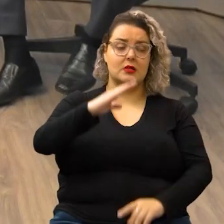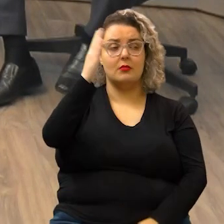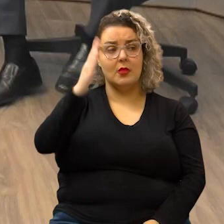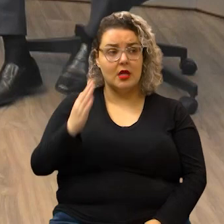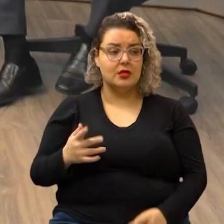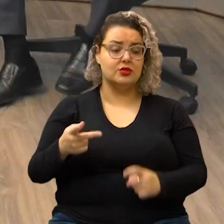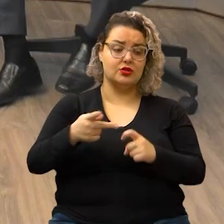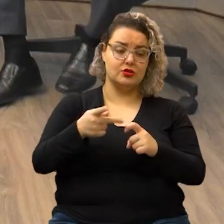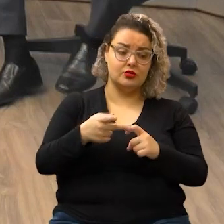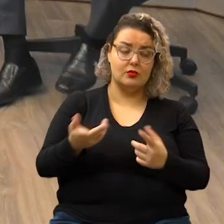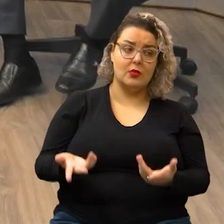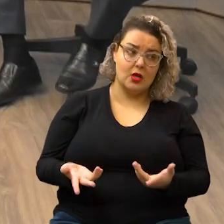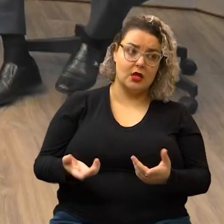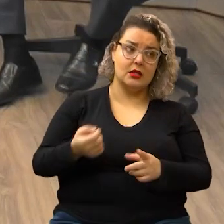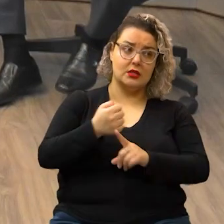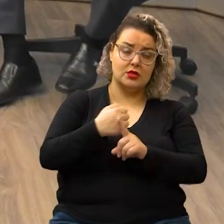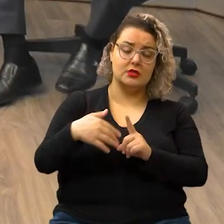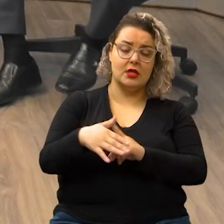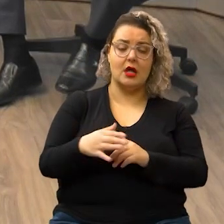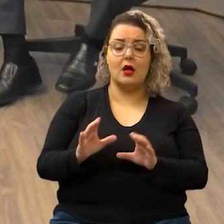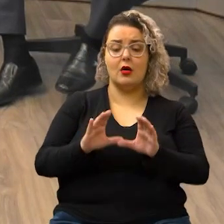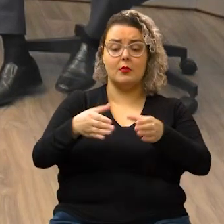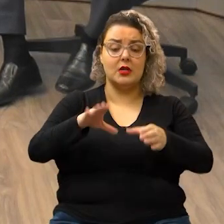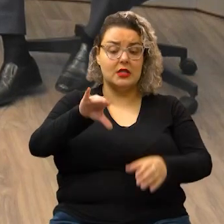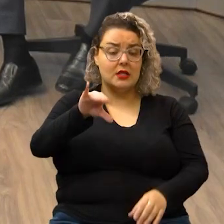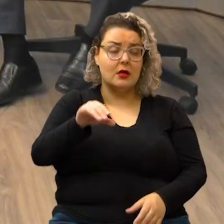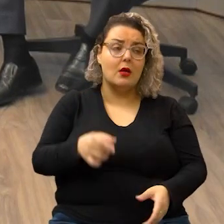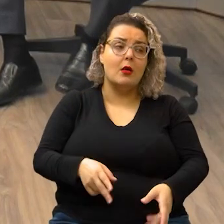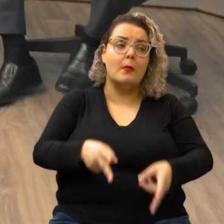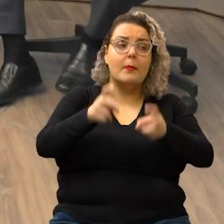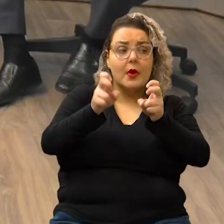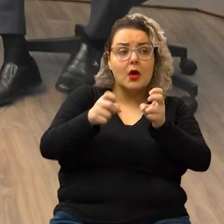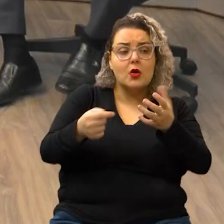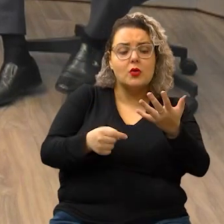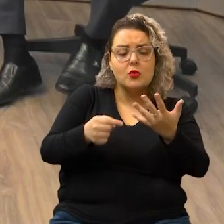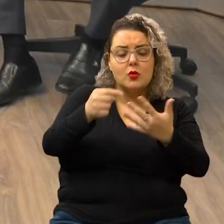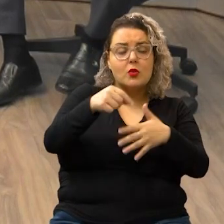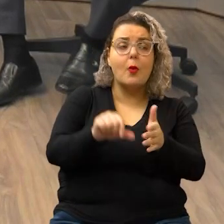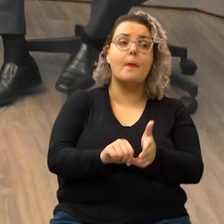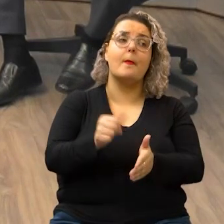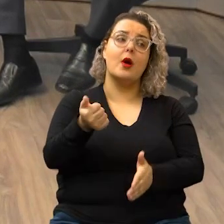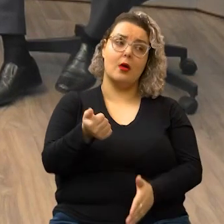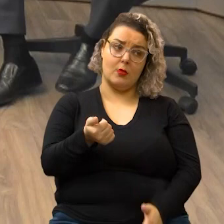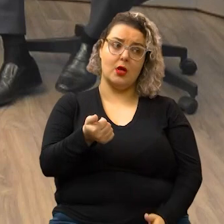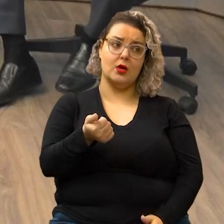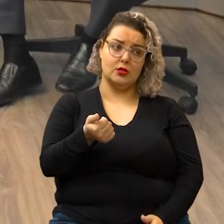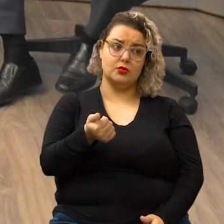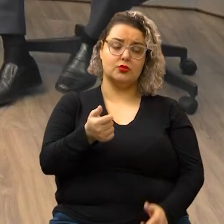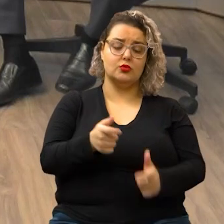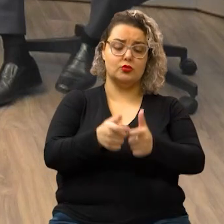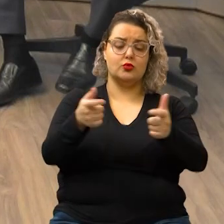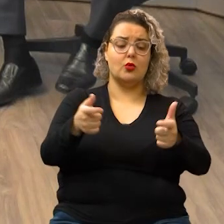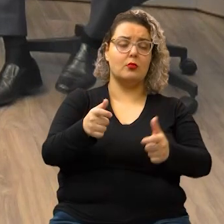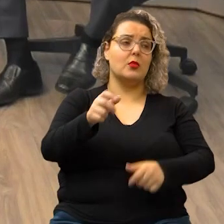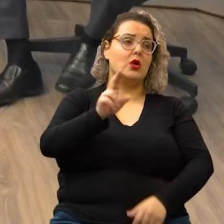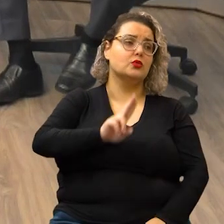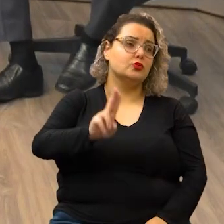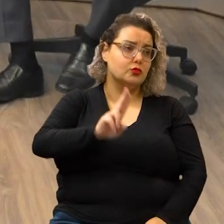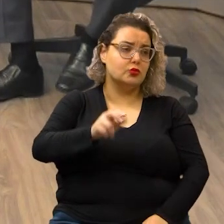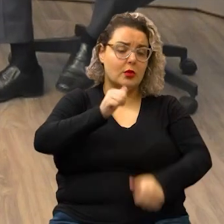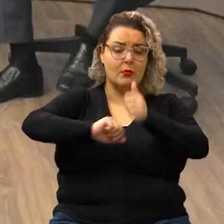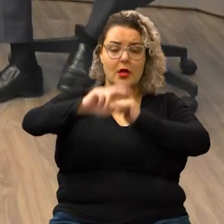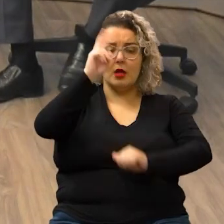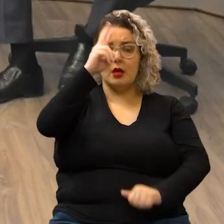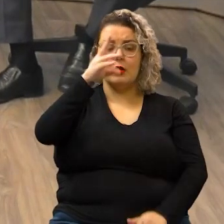Pediatria, falando que a comunidade científica observa que um dos primeiros pontos do aumento do consumo de álcool